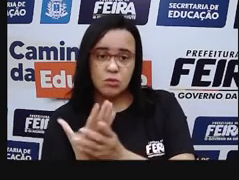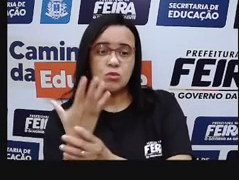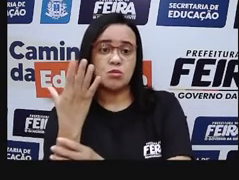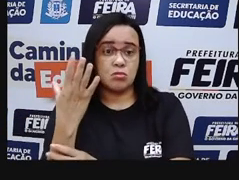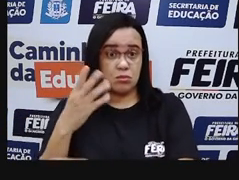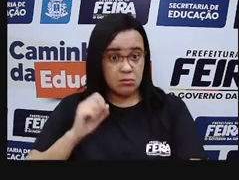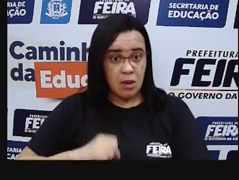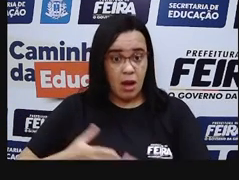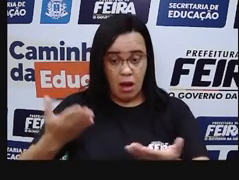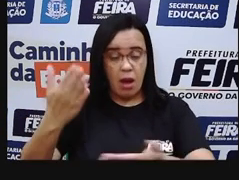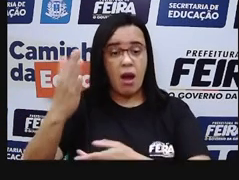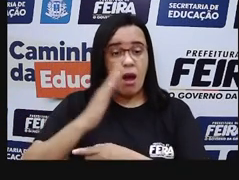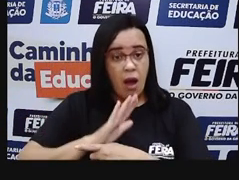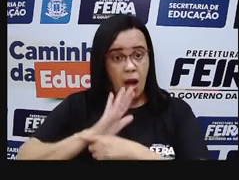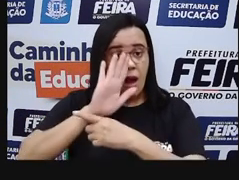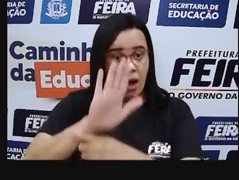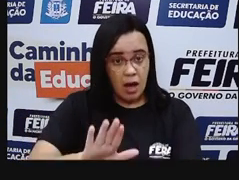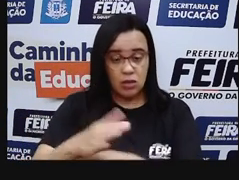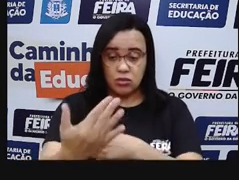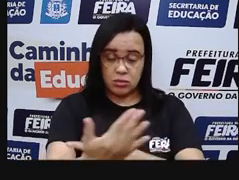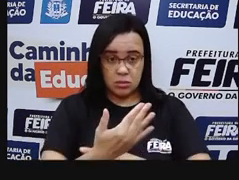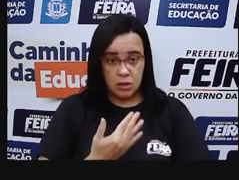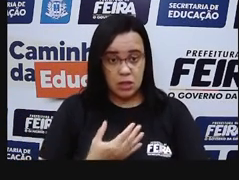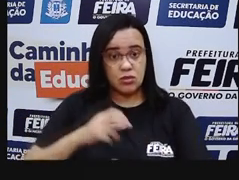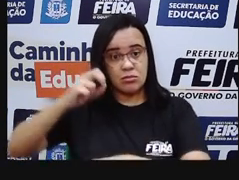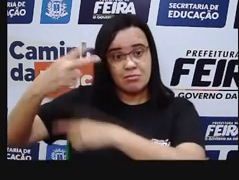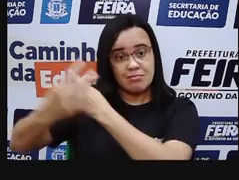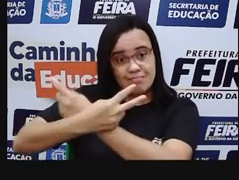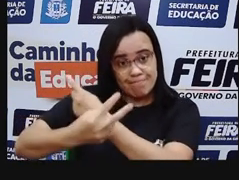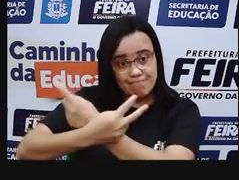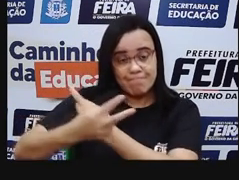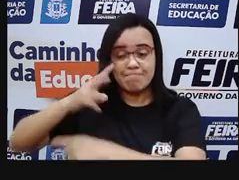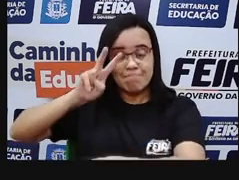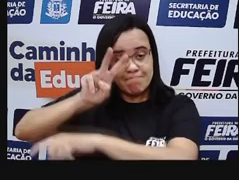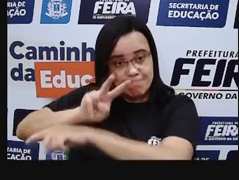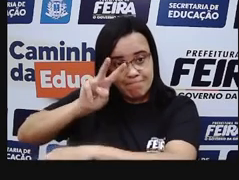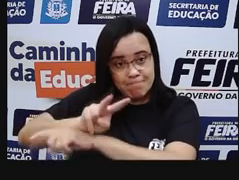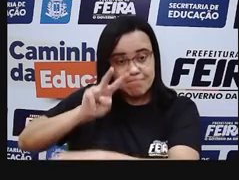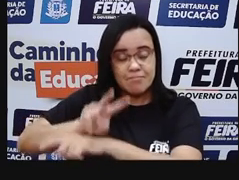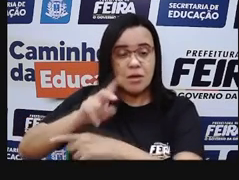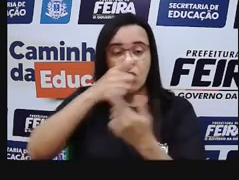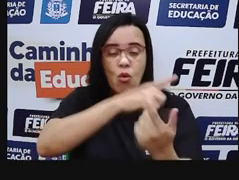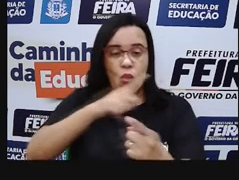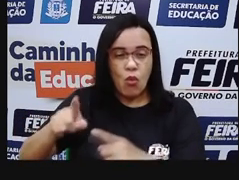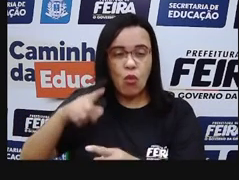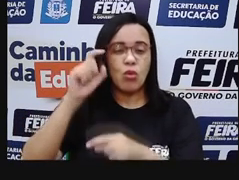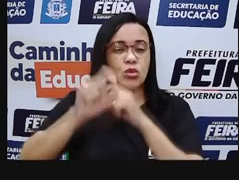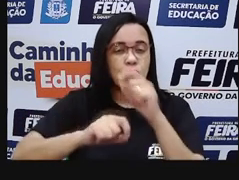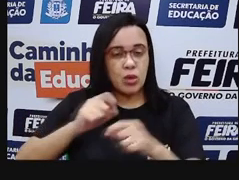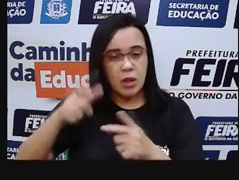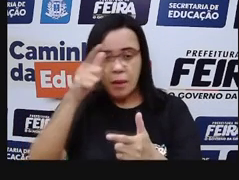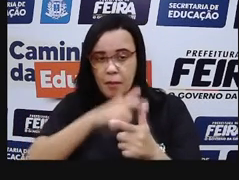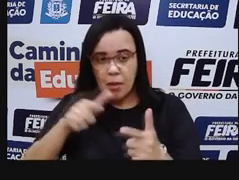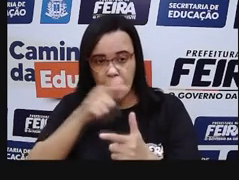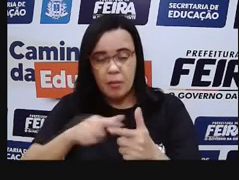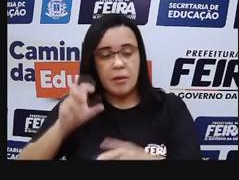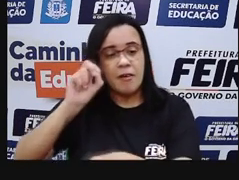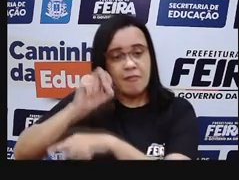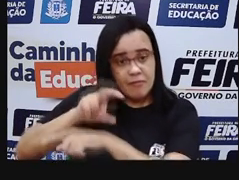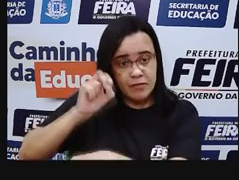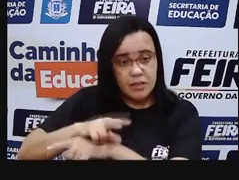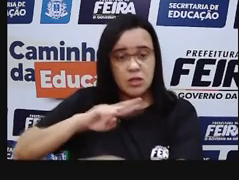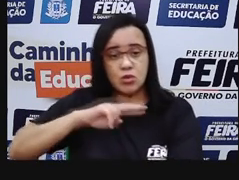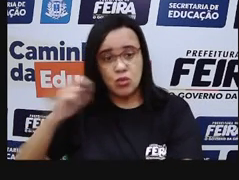defender o nosso corpo né luz defender Contra esse microorganismo causador dessa doença